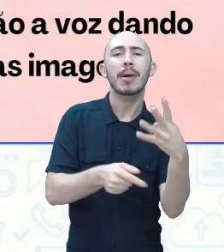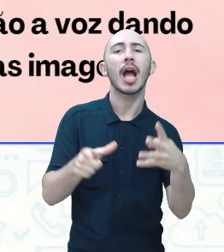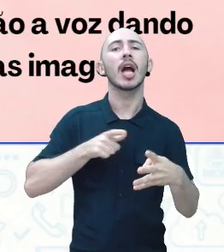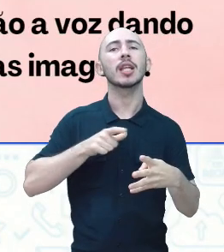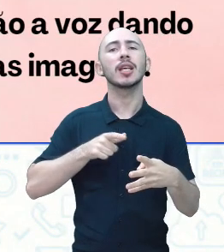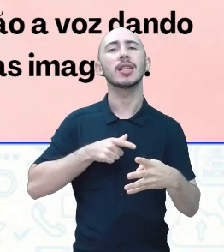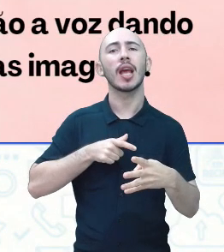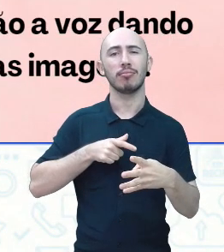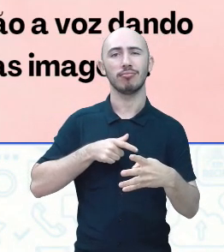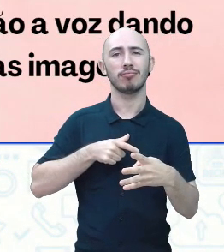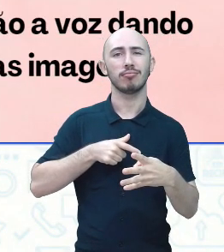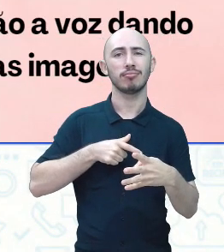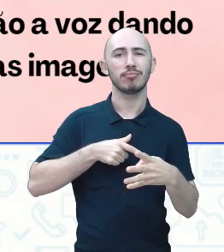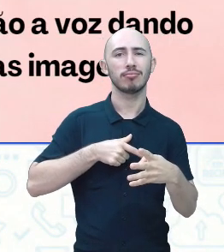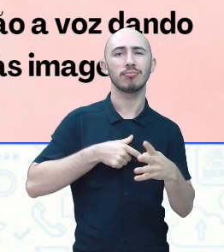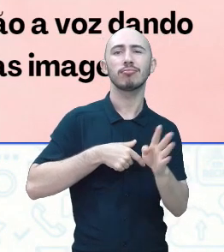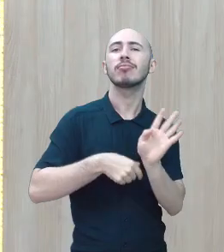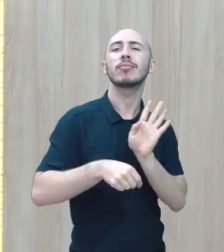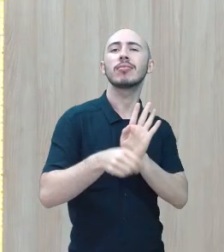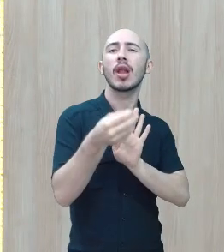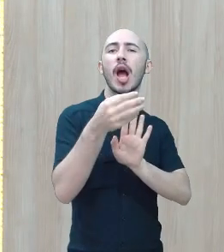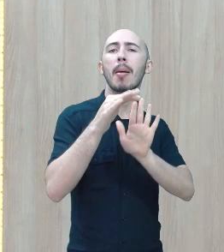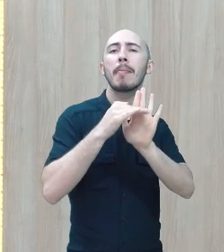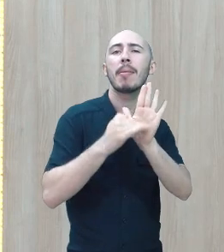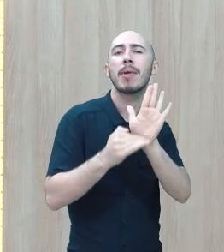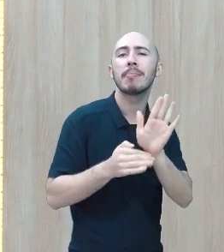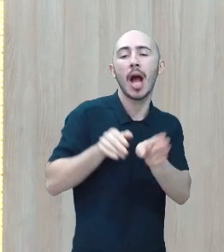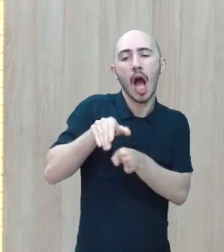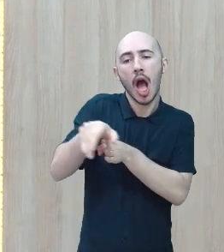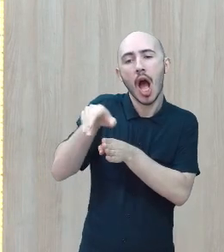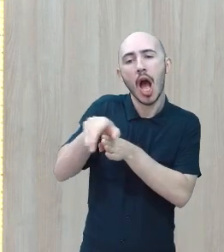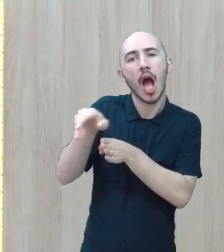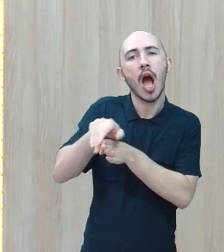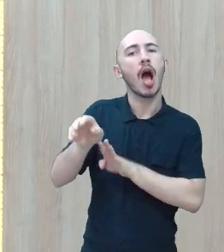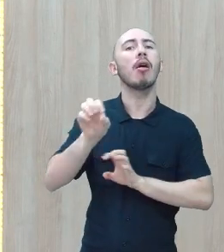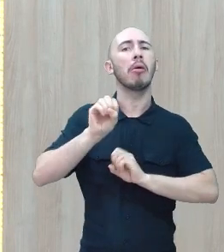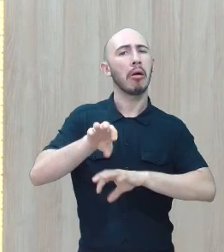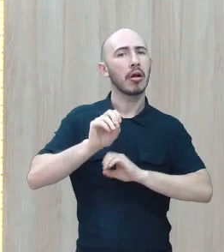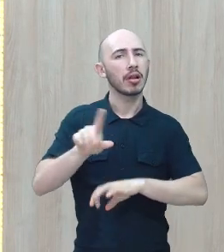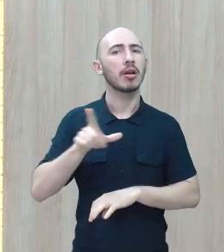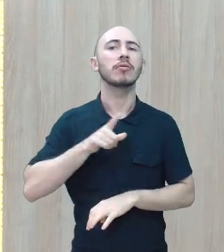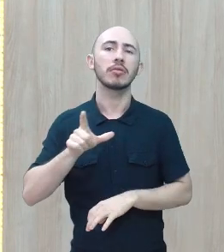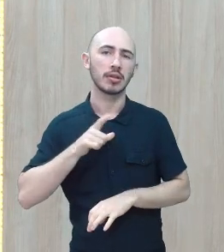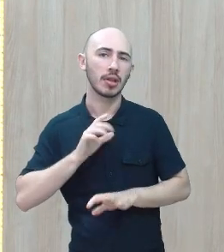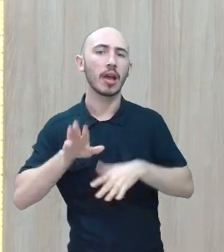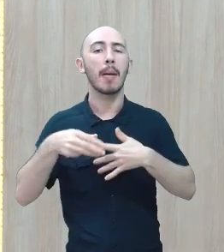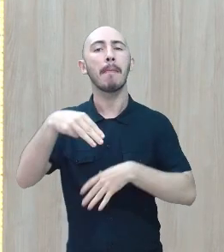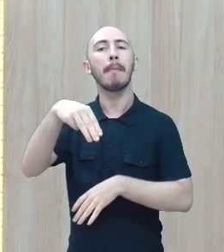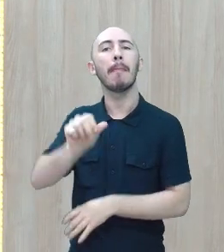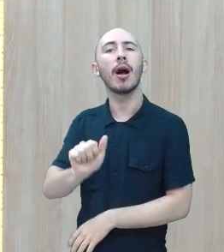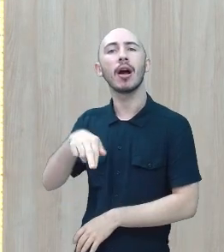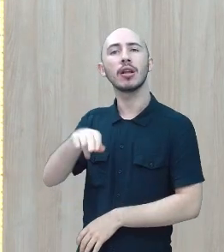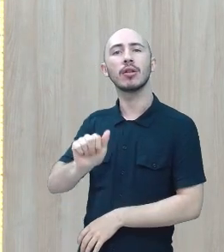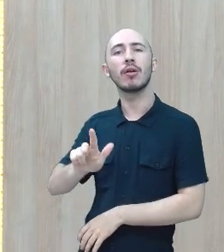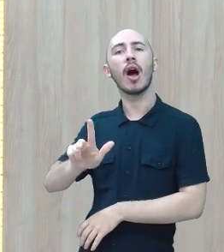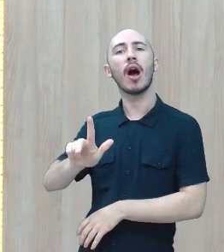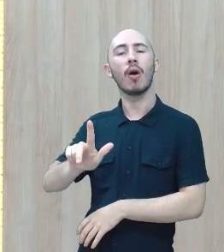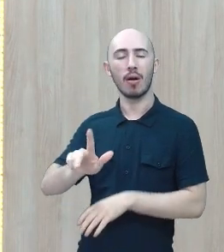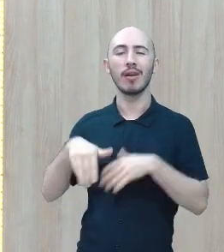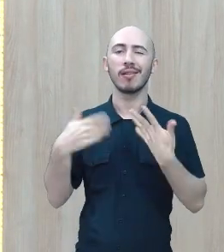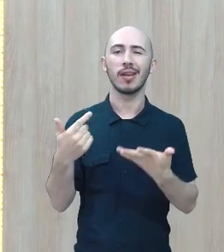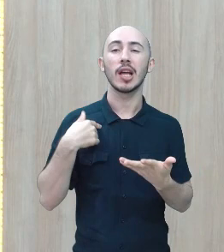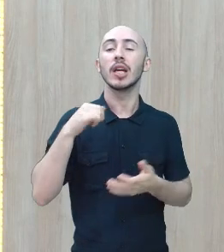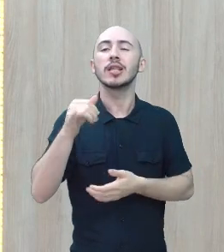aulas anteriores? Ele ali se parece com um manual de instrução, né? Que a gente tem, que a gente recebe quando compra